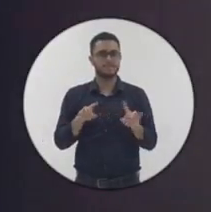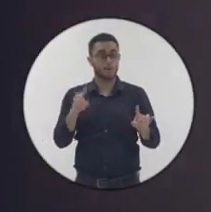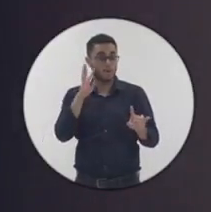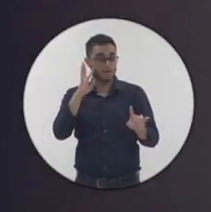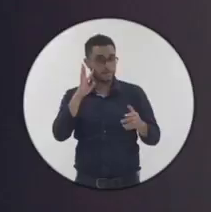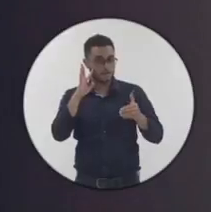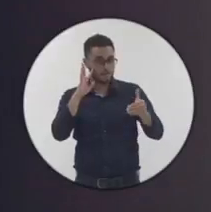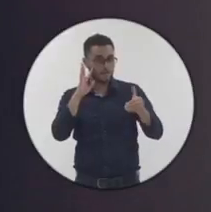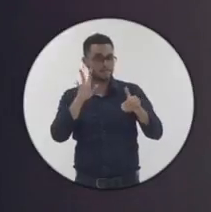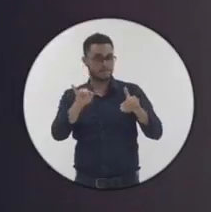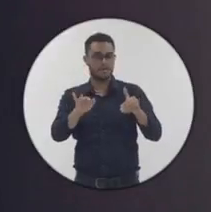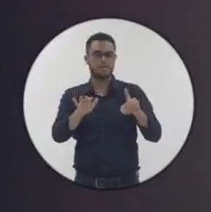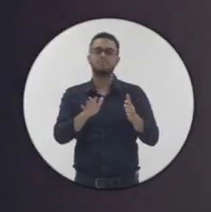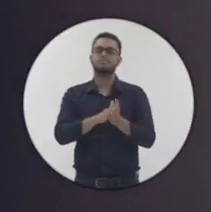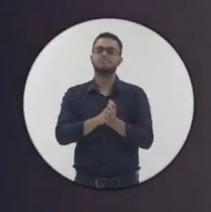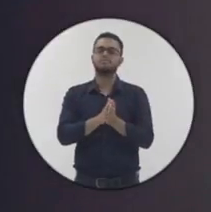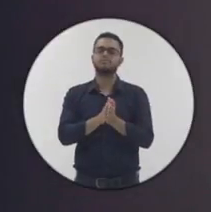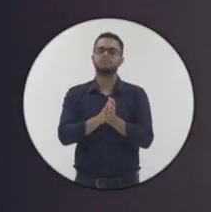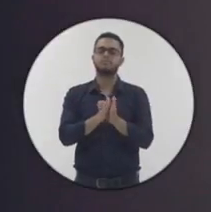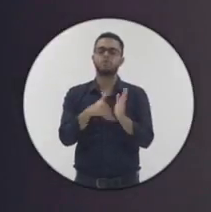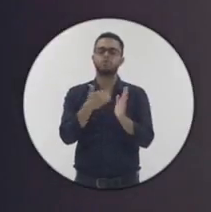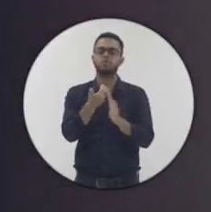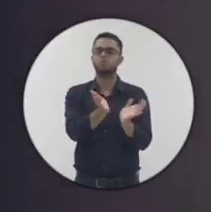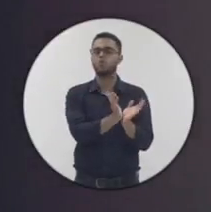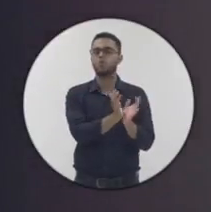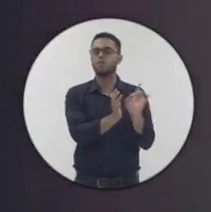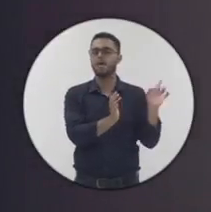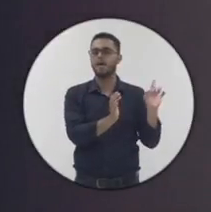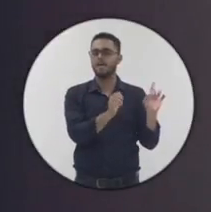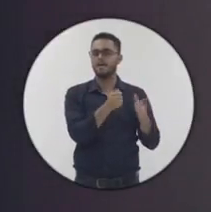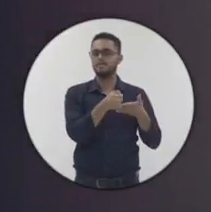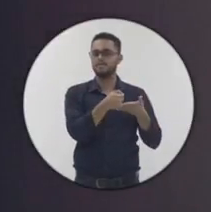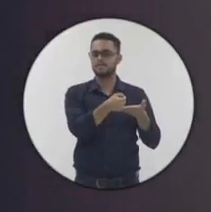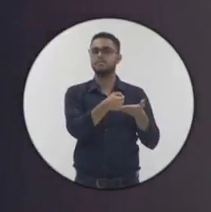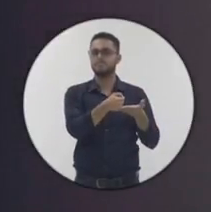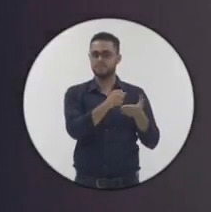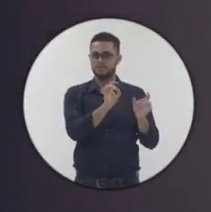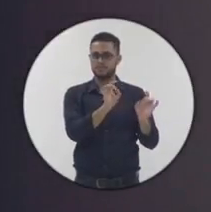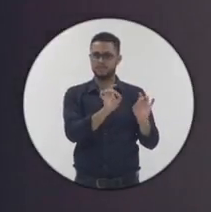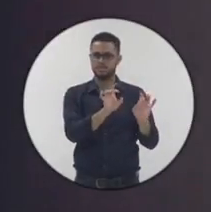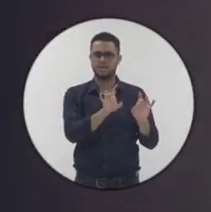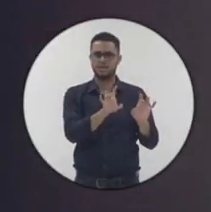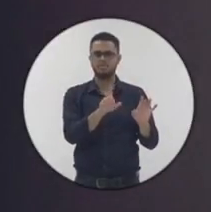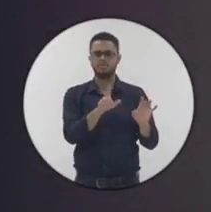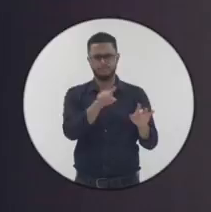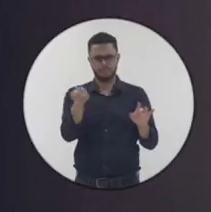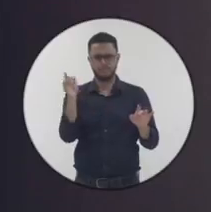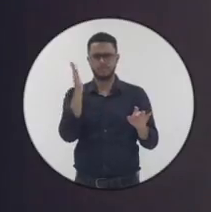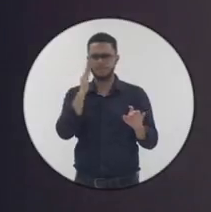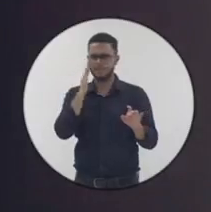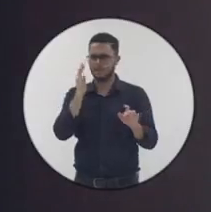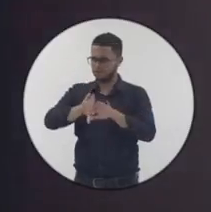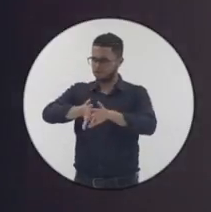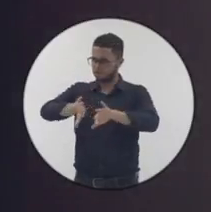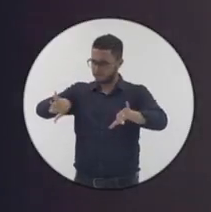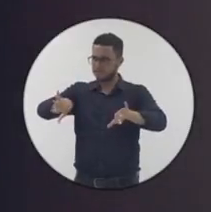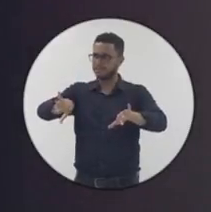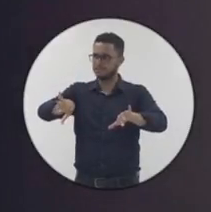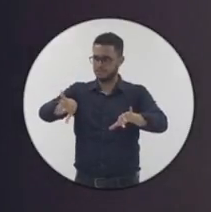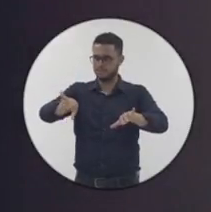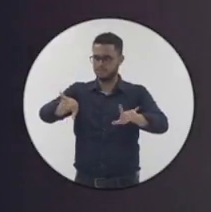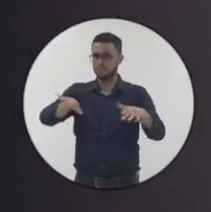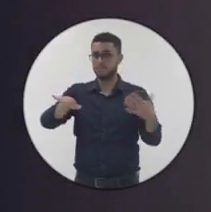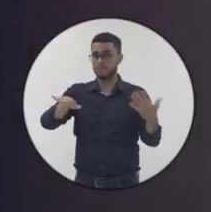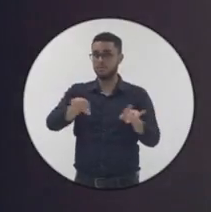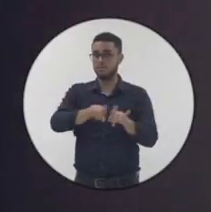todo da operação lá da assistência especial, que tem, você sabe, é dividida, né? E